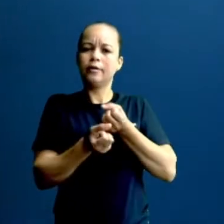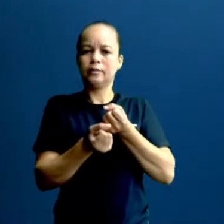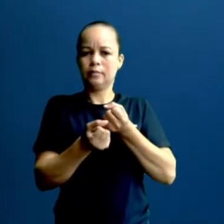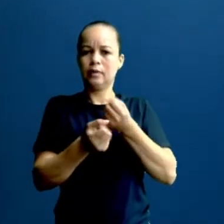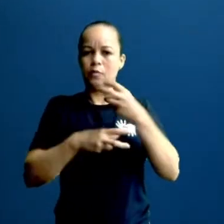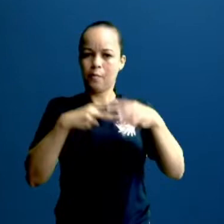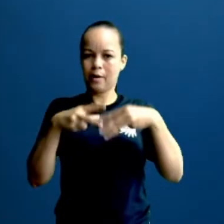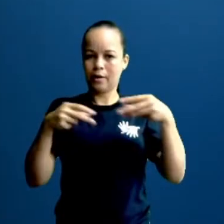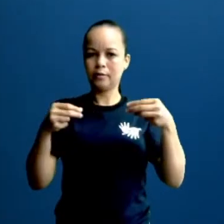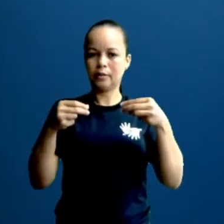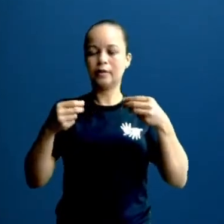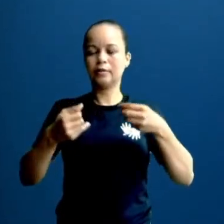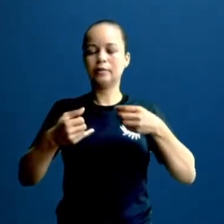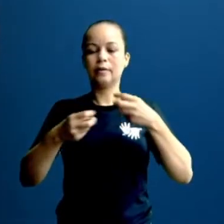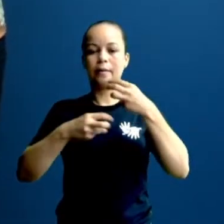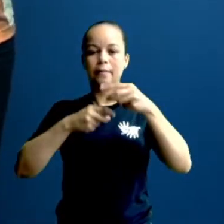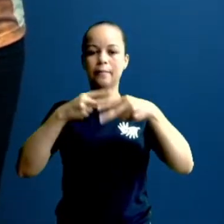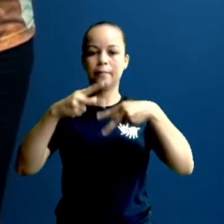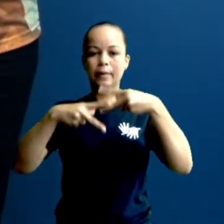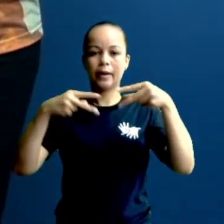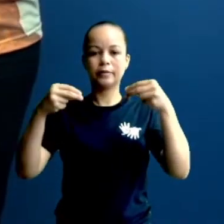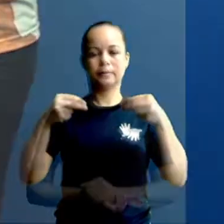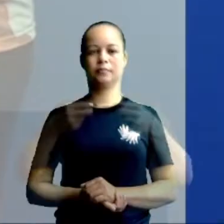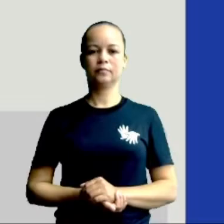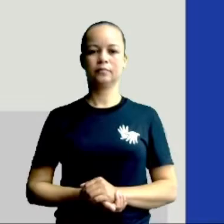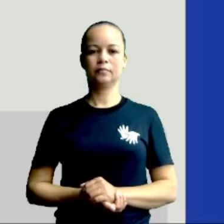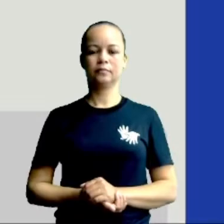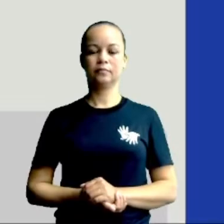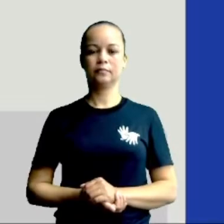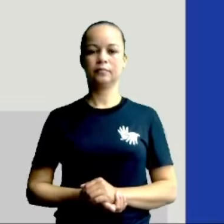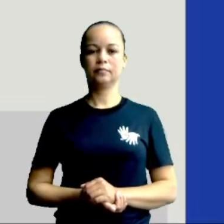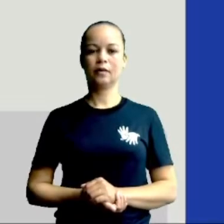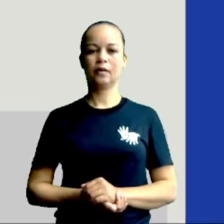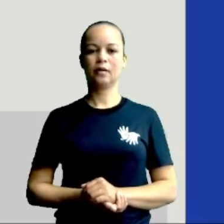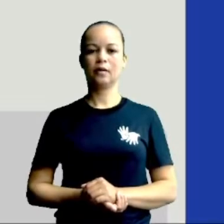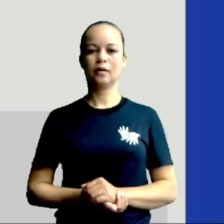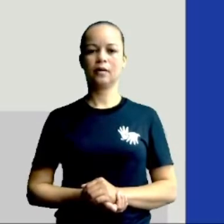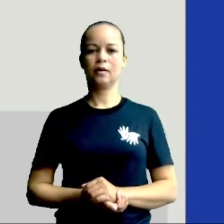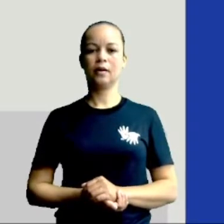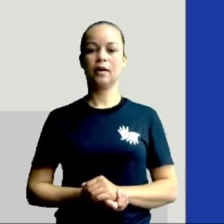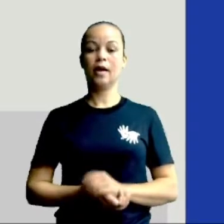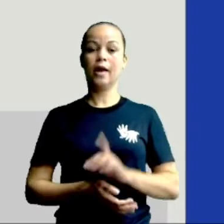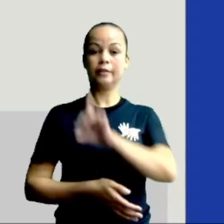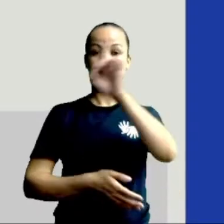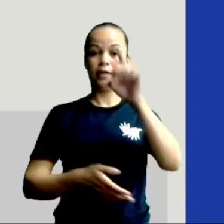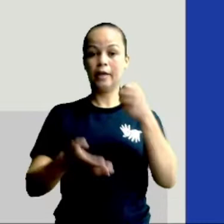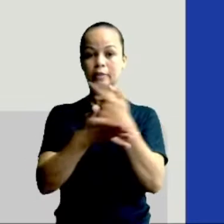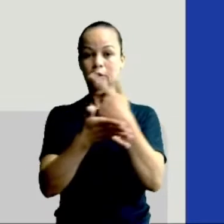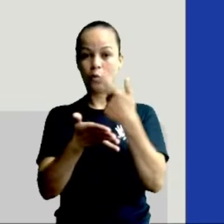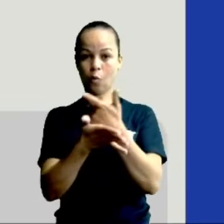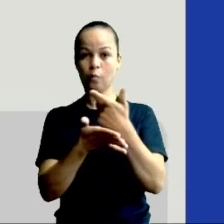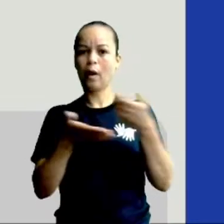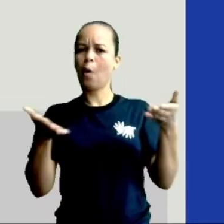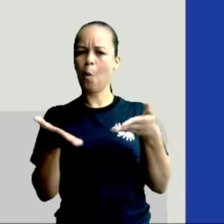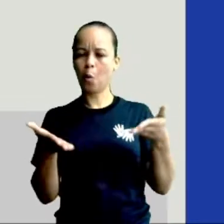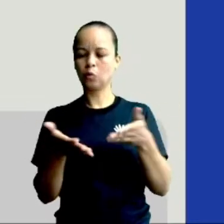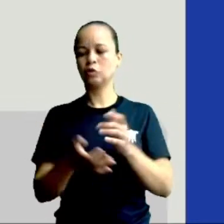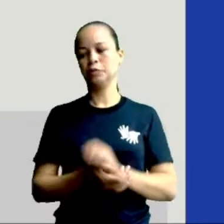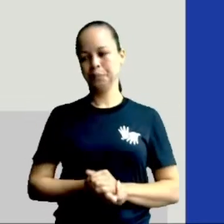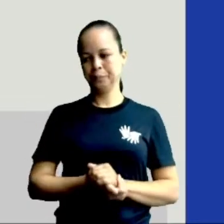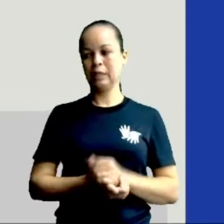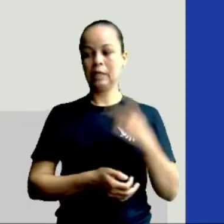daqui a pouquinho a gente vai fazer. Vamos ver o próximo. Hoje é dia de compras. Seu pai foi ao supermercado e